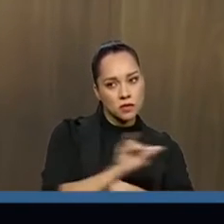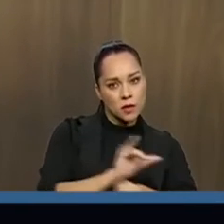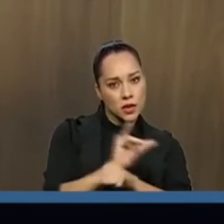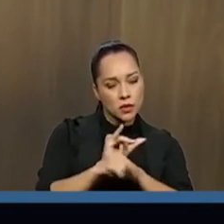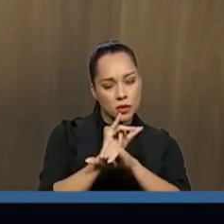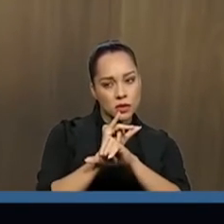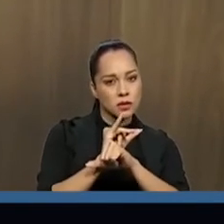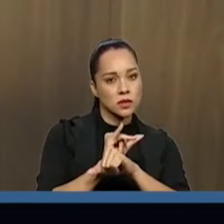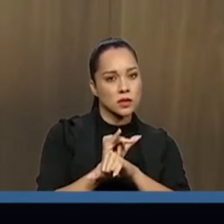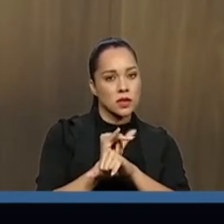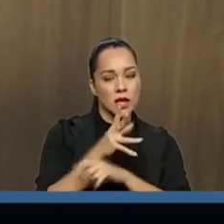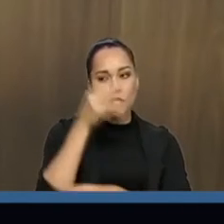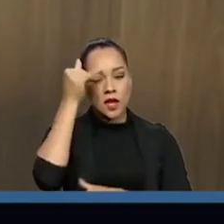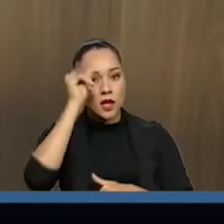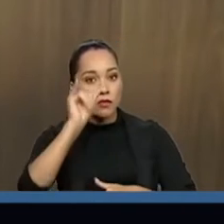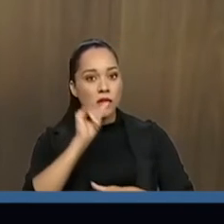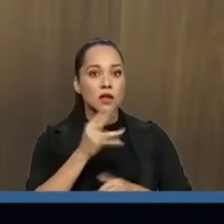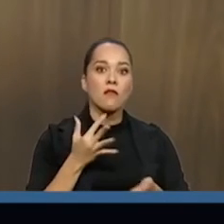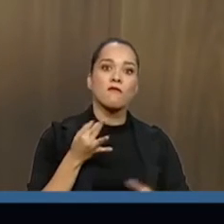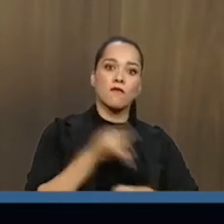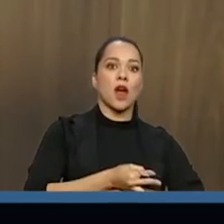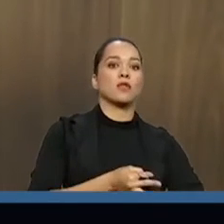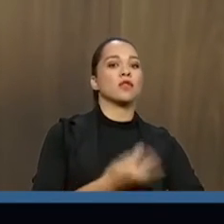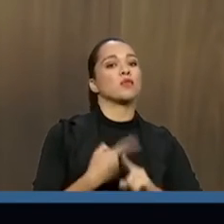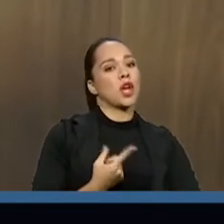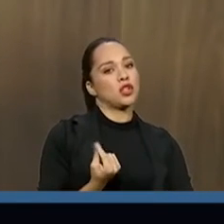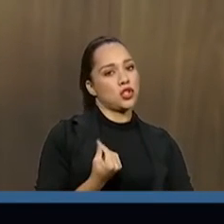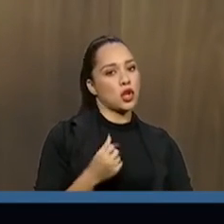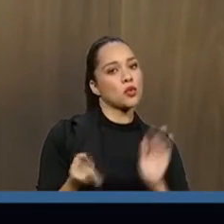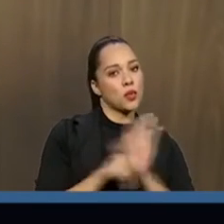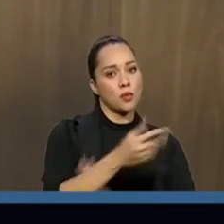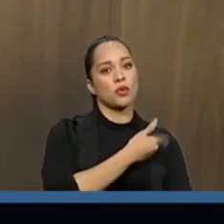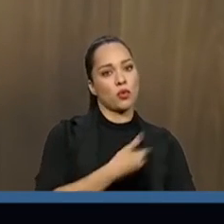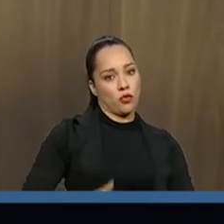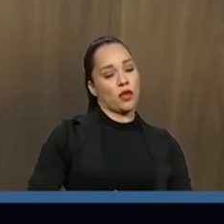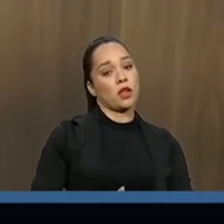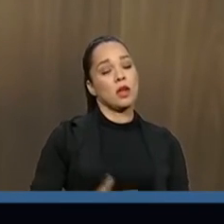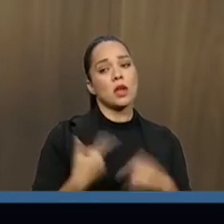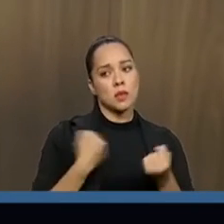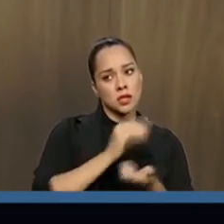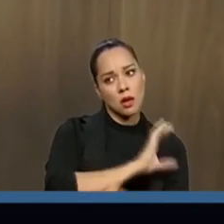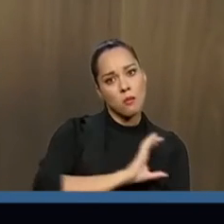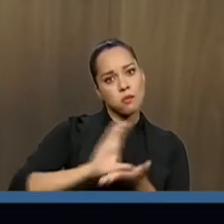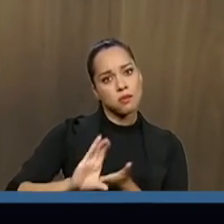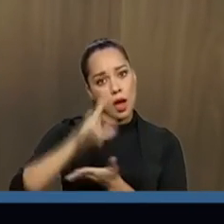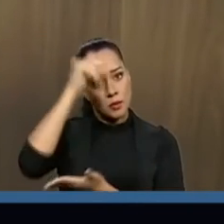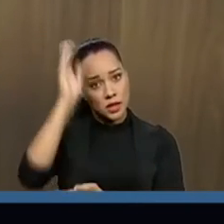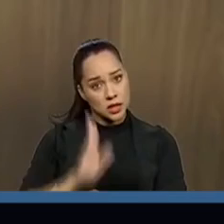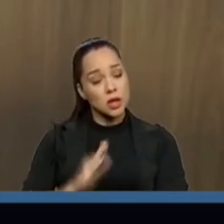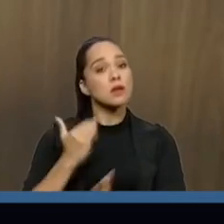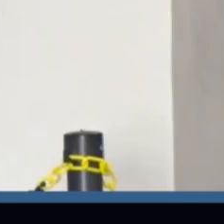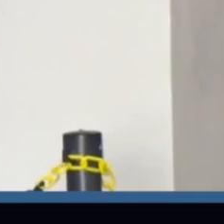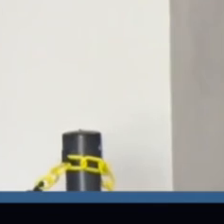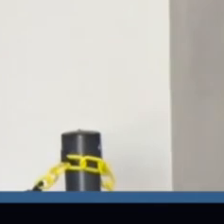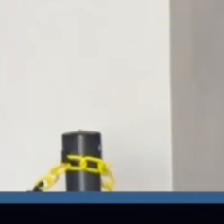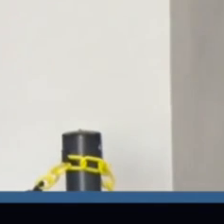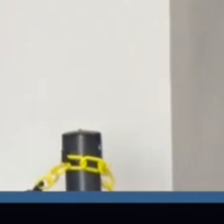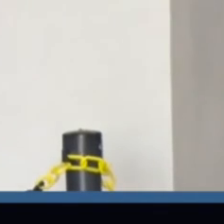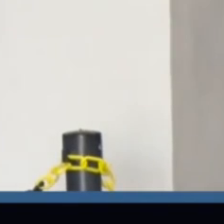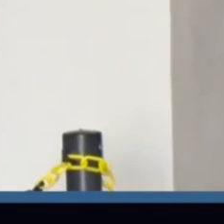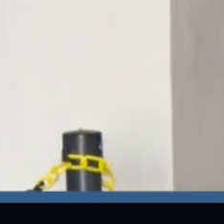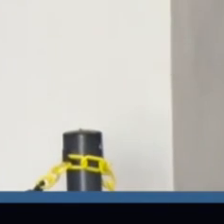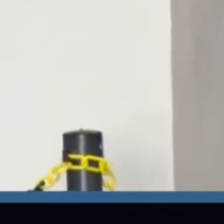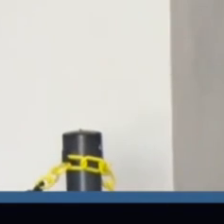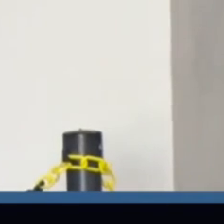cruzamentos nós vamos evitar fraudes, pois tratam-se de recursos públicos e devem justamente ser destinados aos brasileiros que mais precisam.